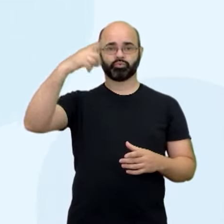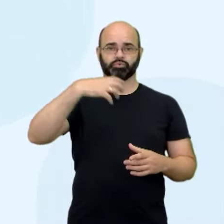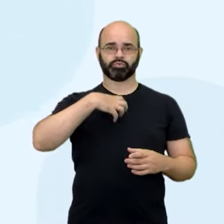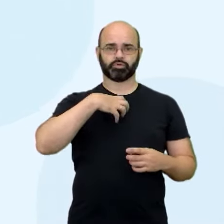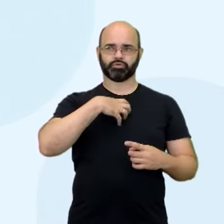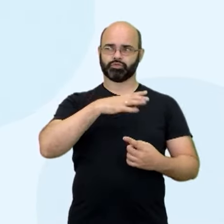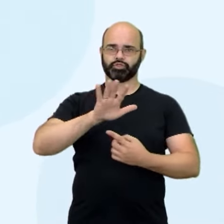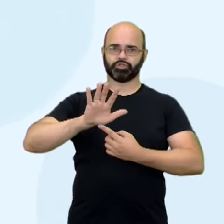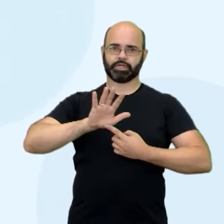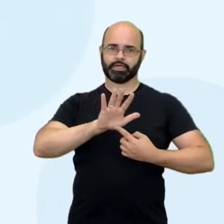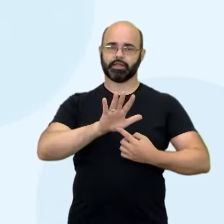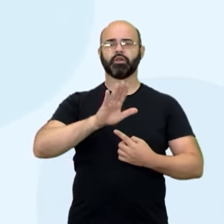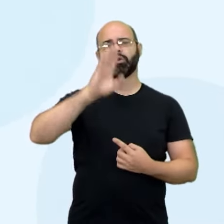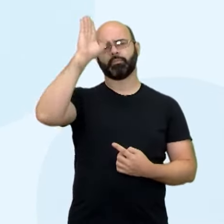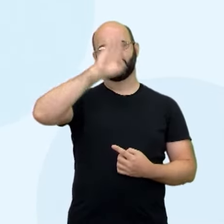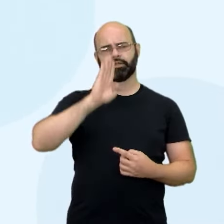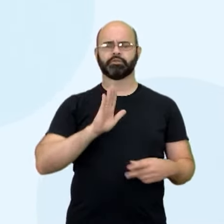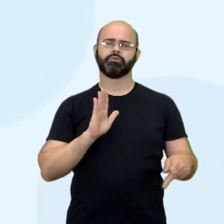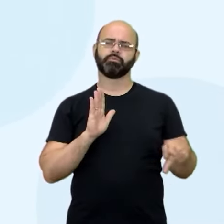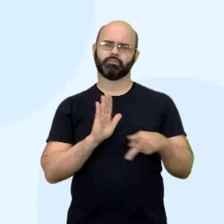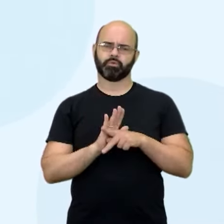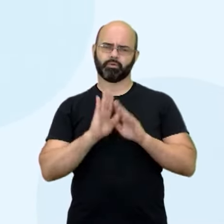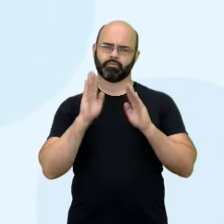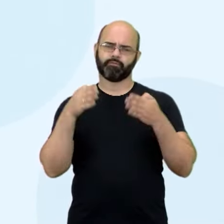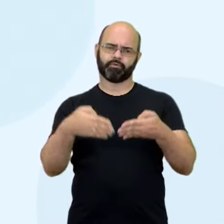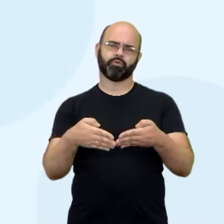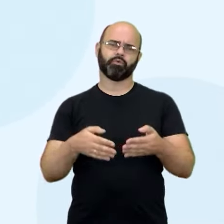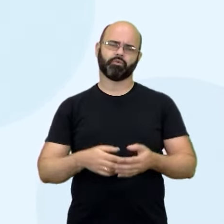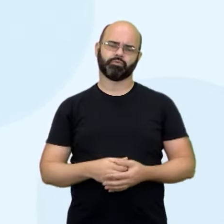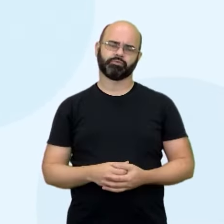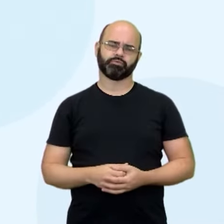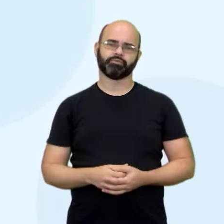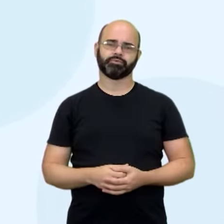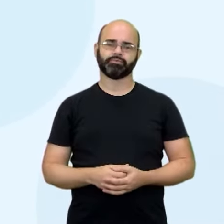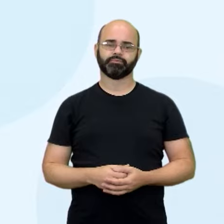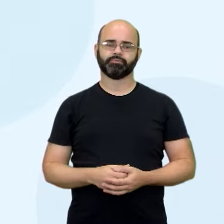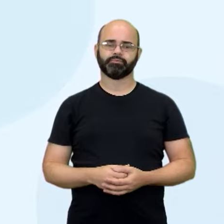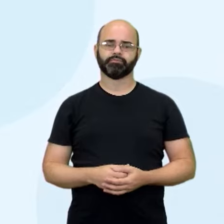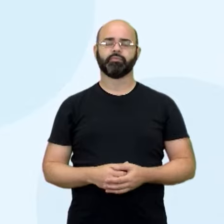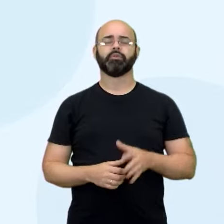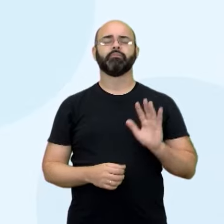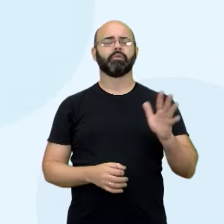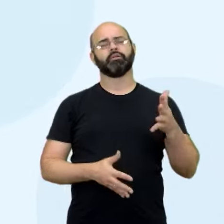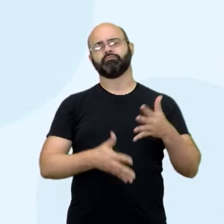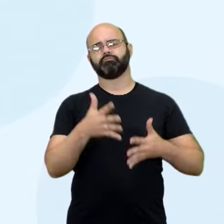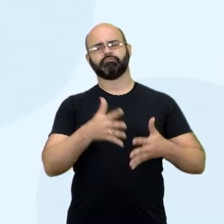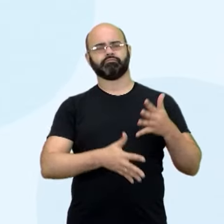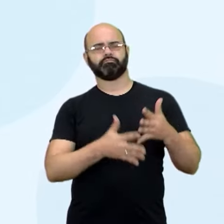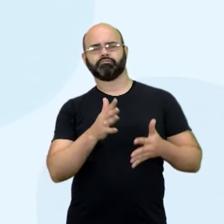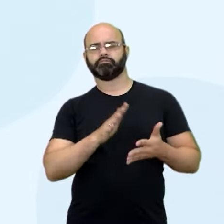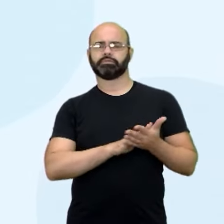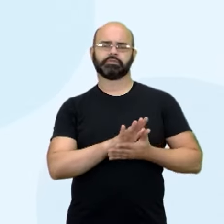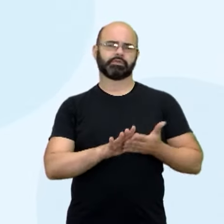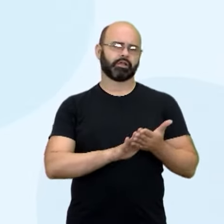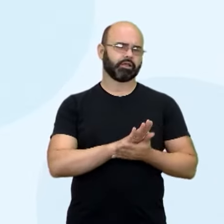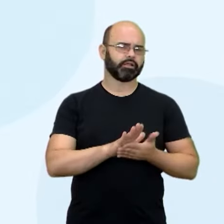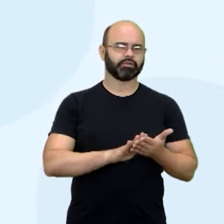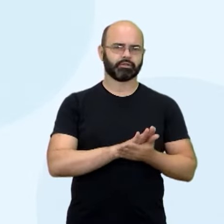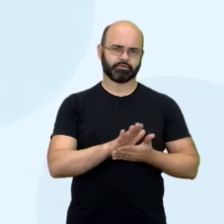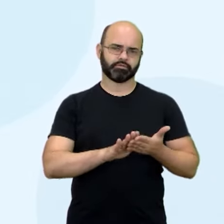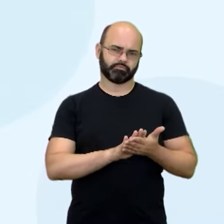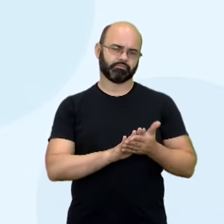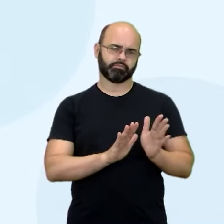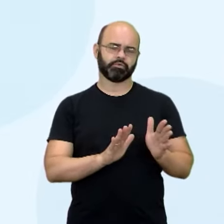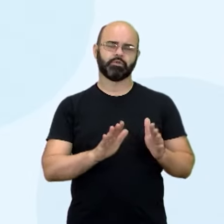das tradições brasileiras, o que não interfere ou não impede, muito pelo contrário, de entendermos